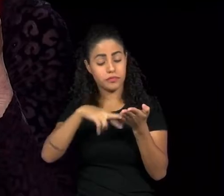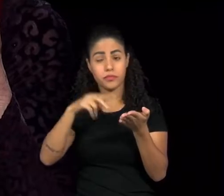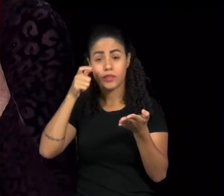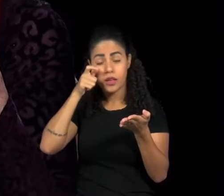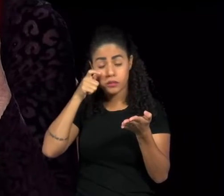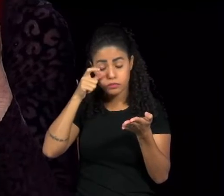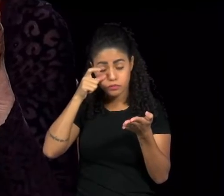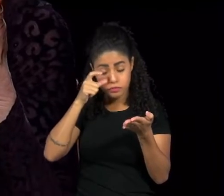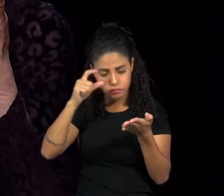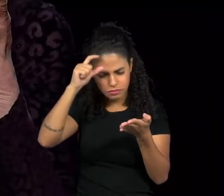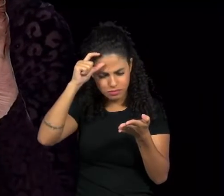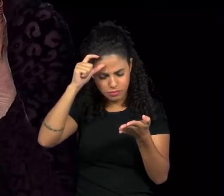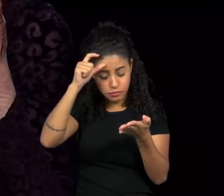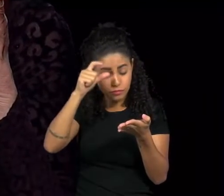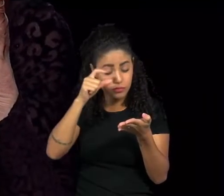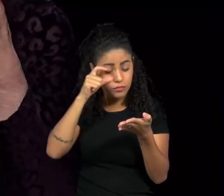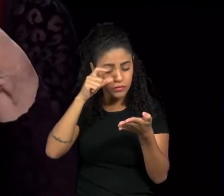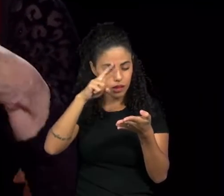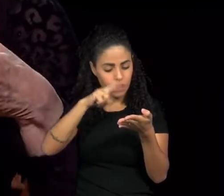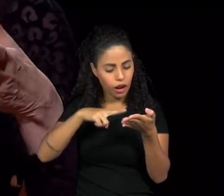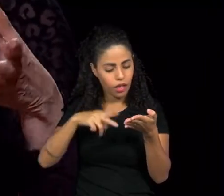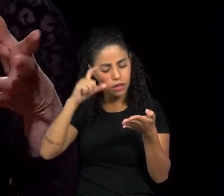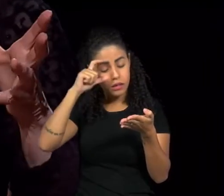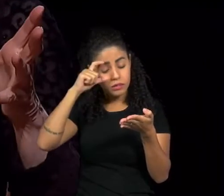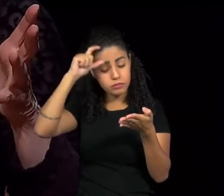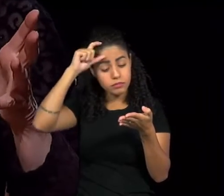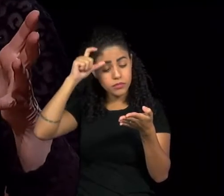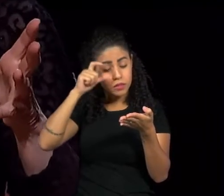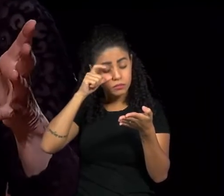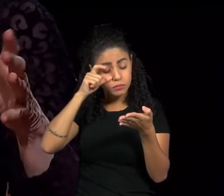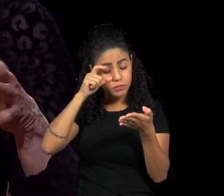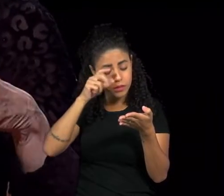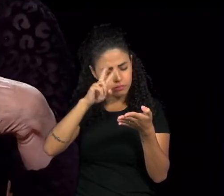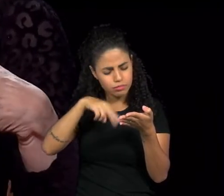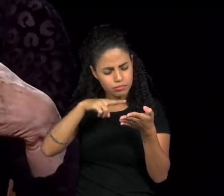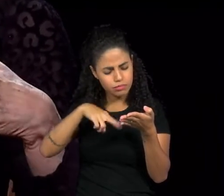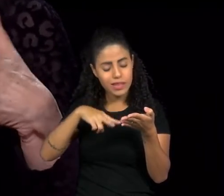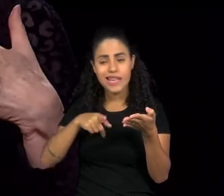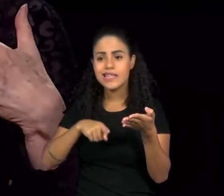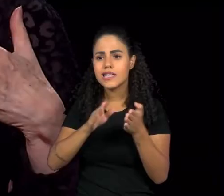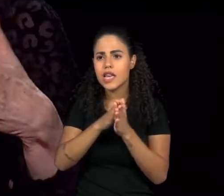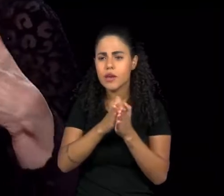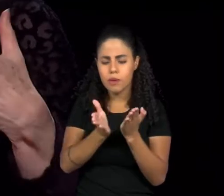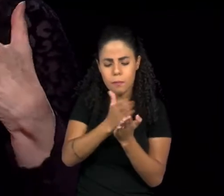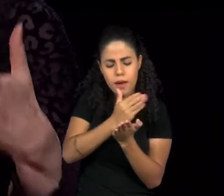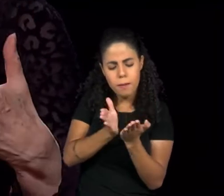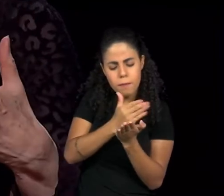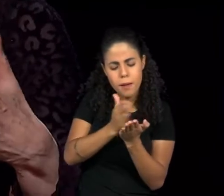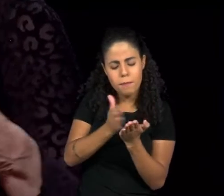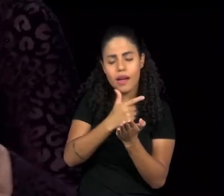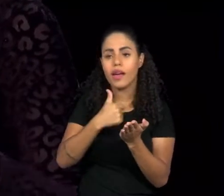põe óculos, tira óculos, e ficava... Né? Então, eu olhava sempre para aquilo e eu tinha uma